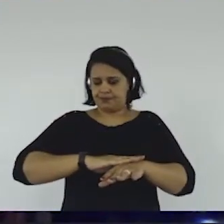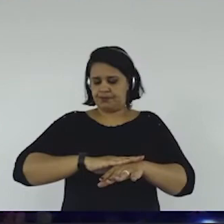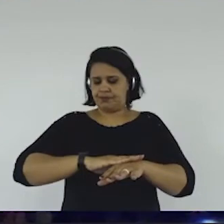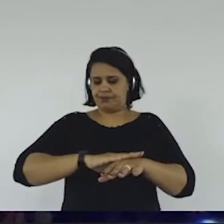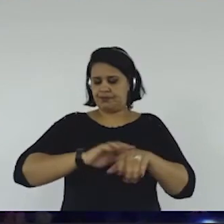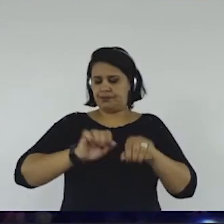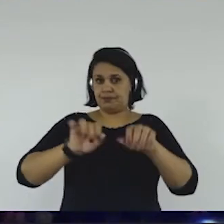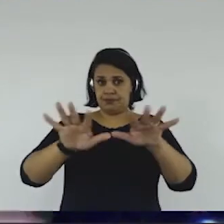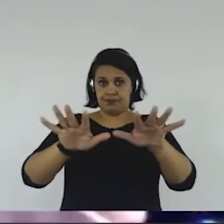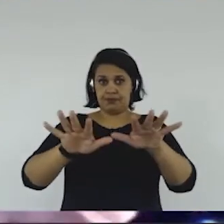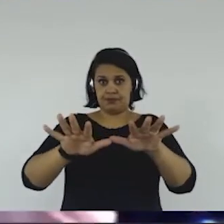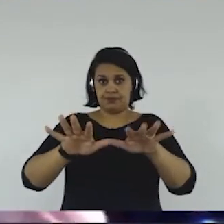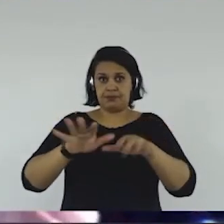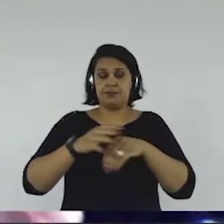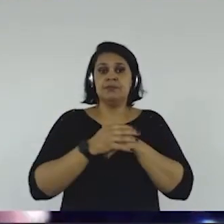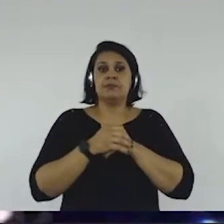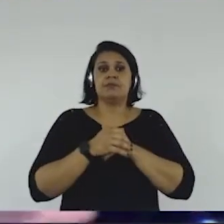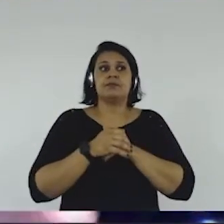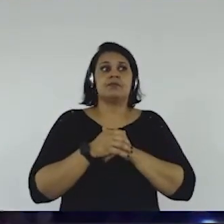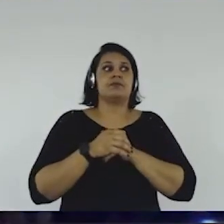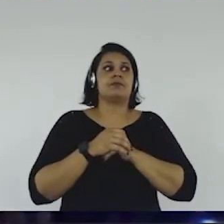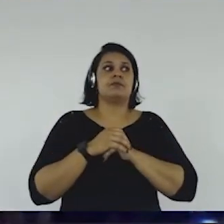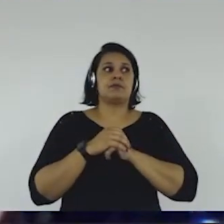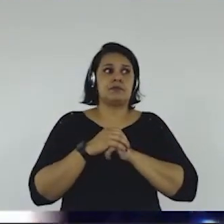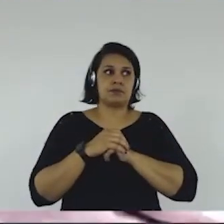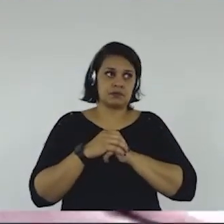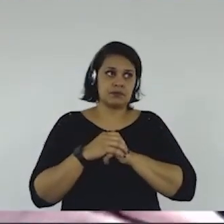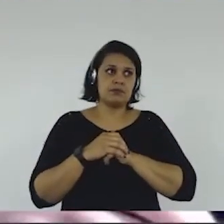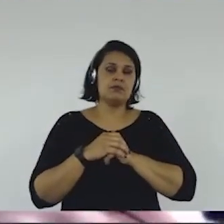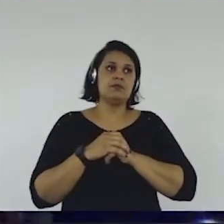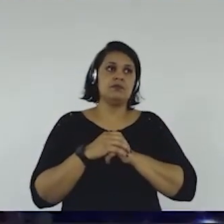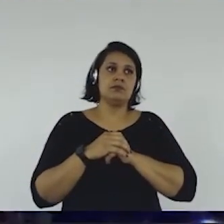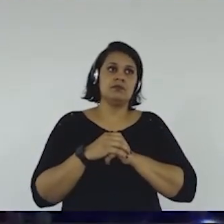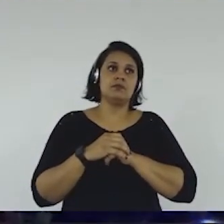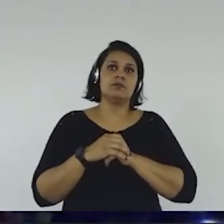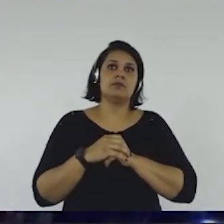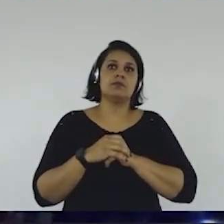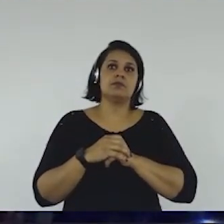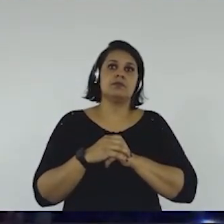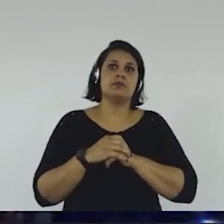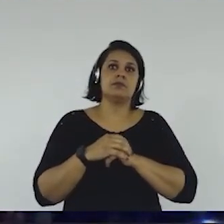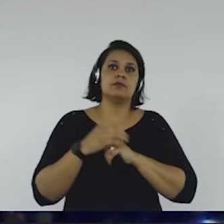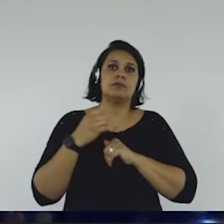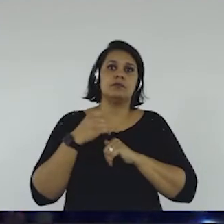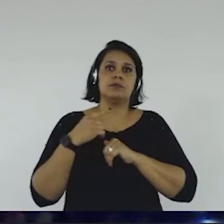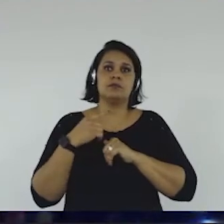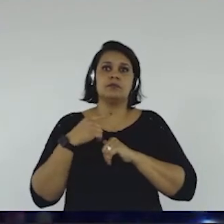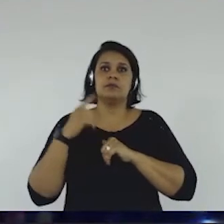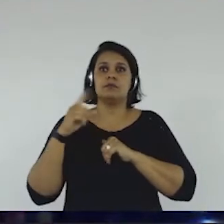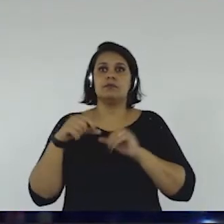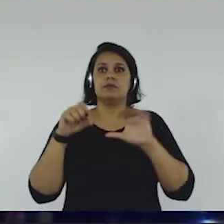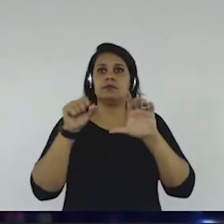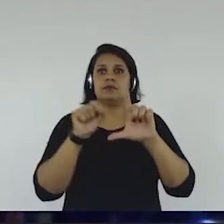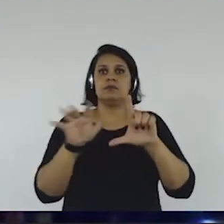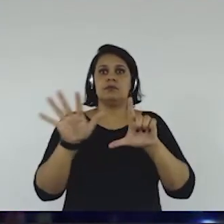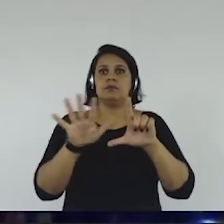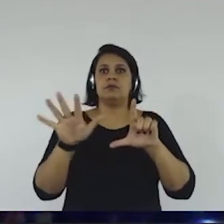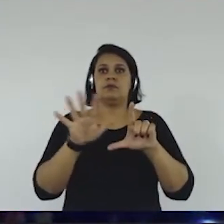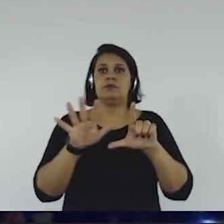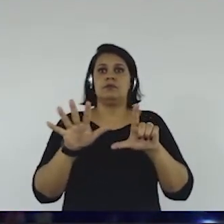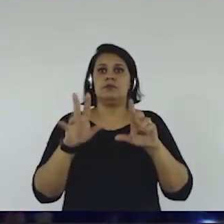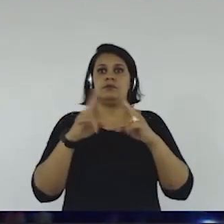sendo realizados com extrema eficácia, extremo sucesso por meio das plataformas